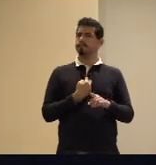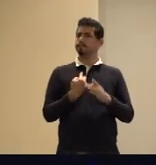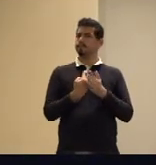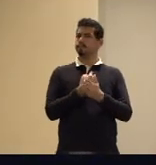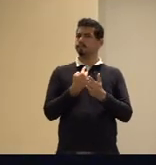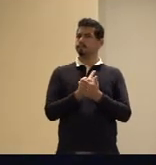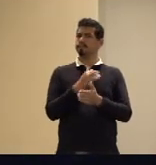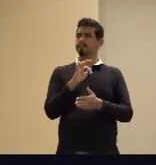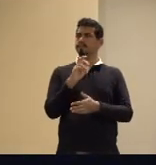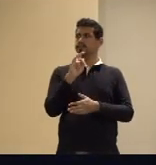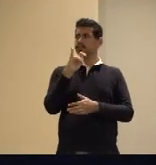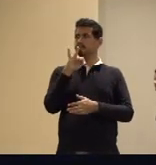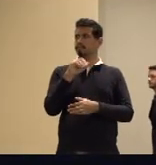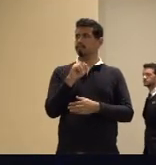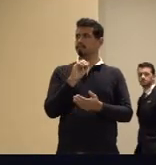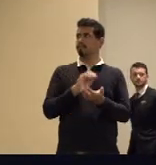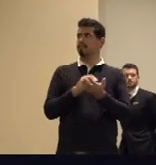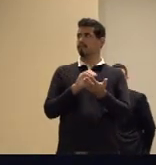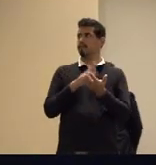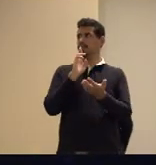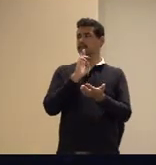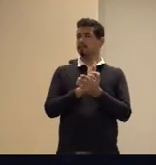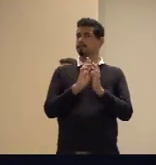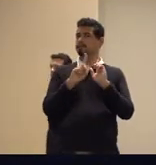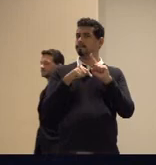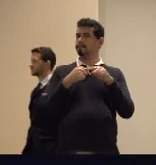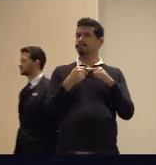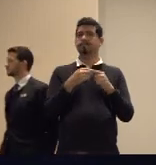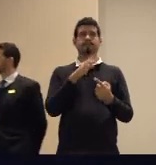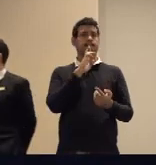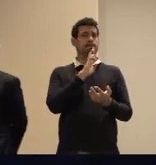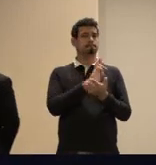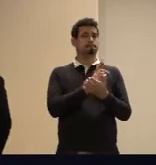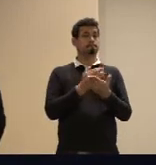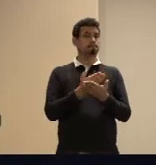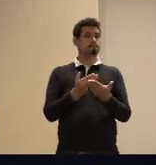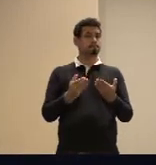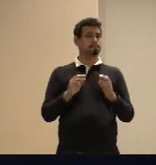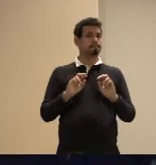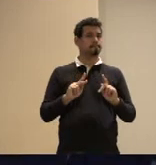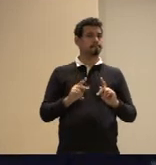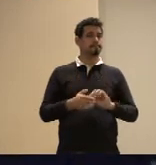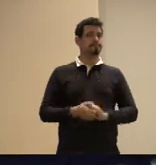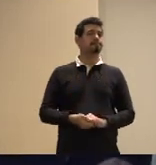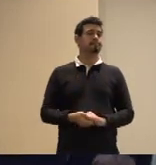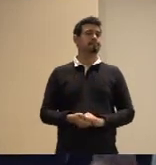da Fernanda ficou pendente. Vamos ver se o doutor João responde para você, Fernanda.